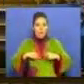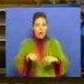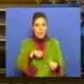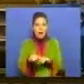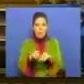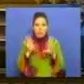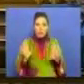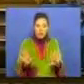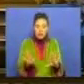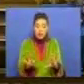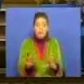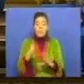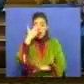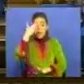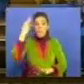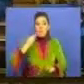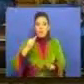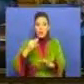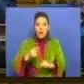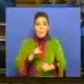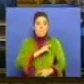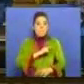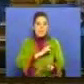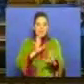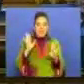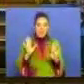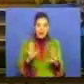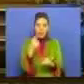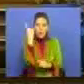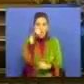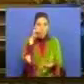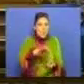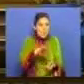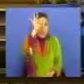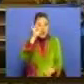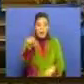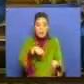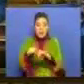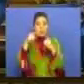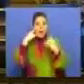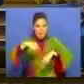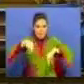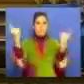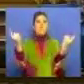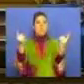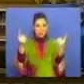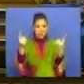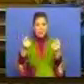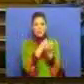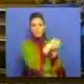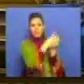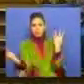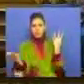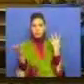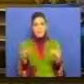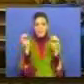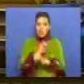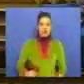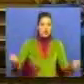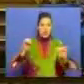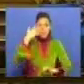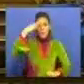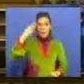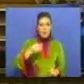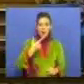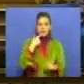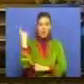política. Porque a moral é privada e, portanto, é unicitária. A política é pública e é pluralista. Nenhuma moral